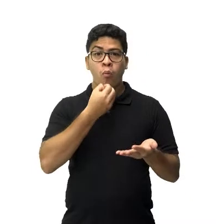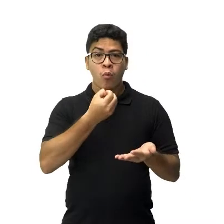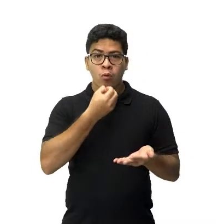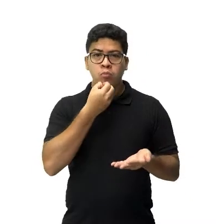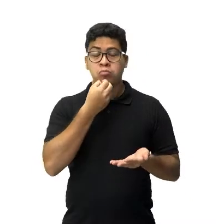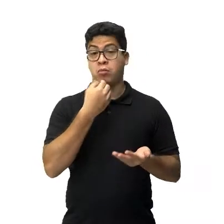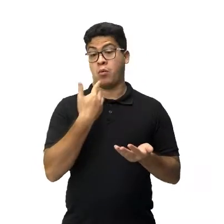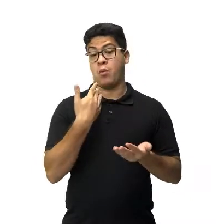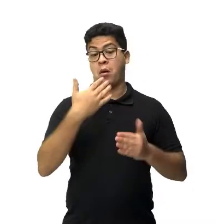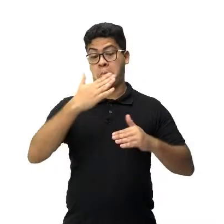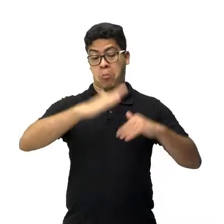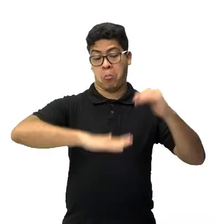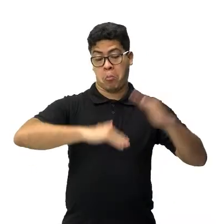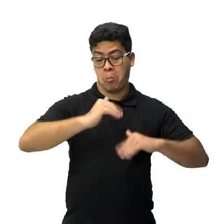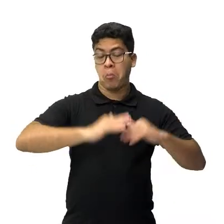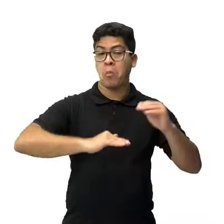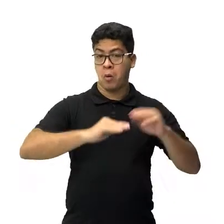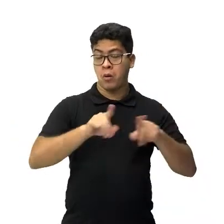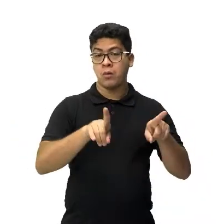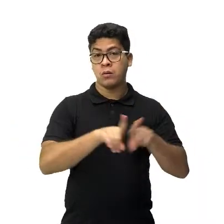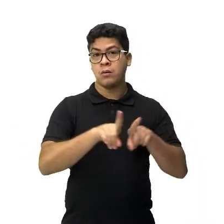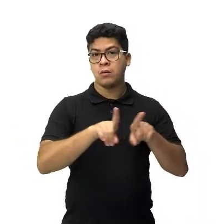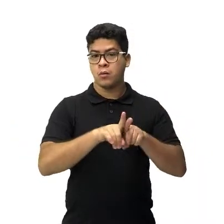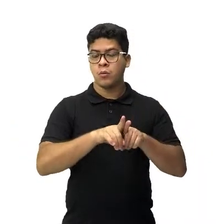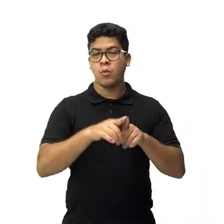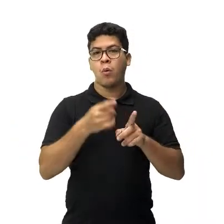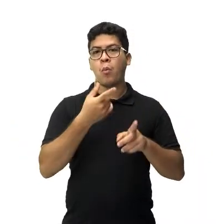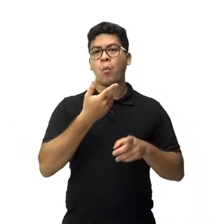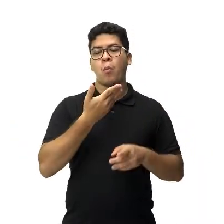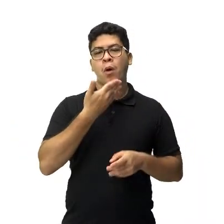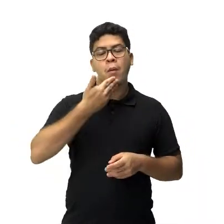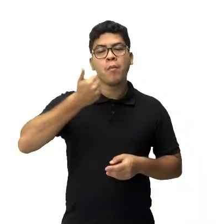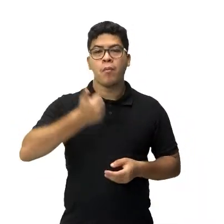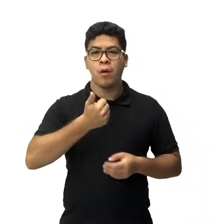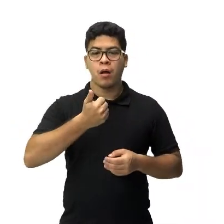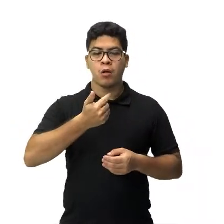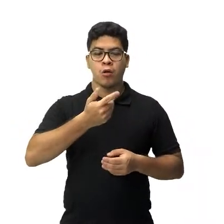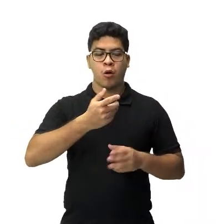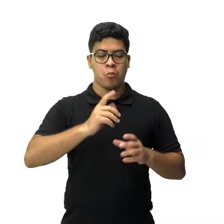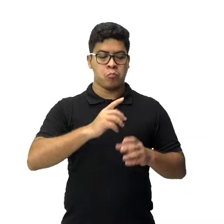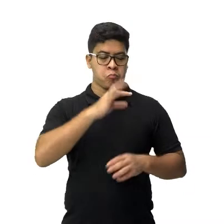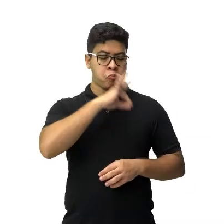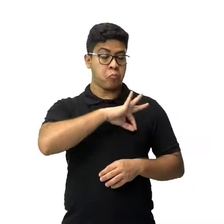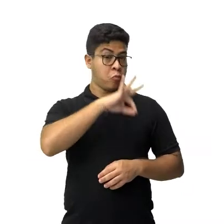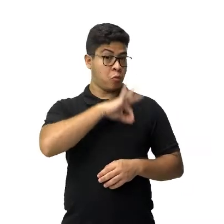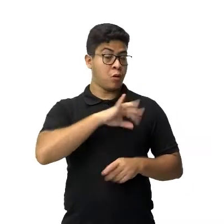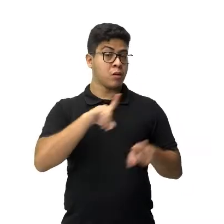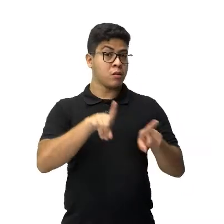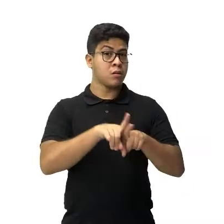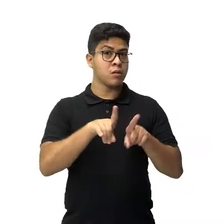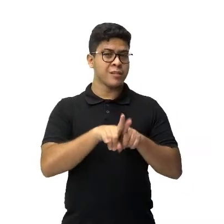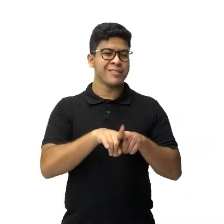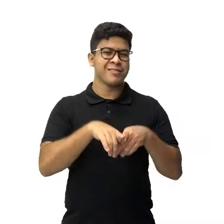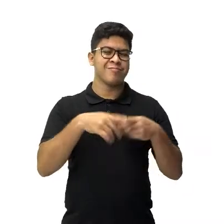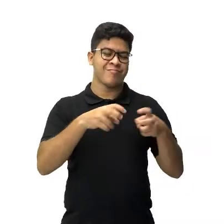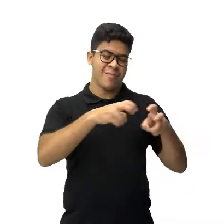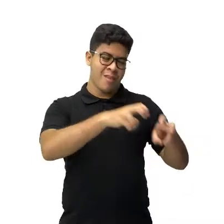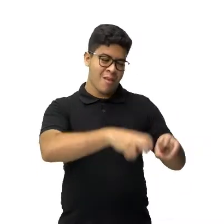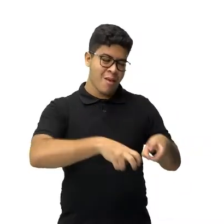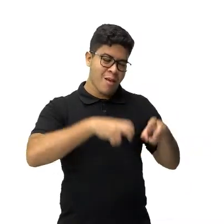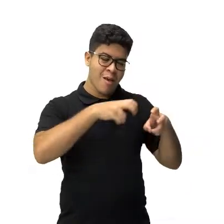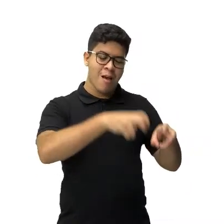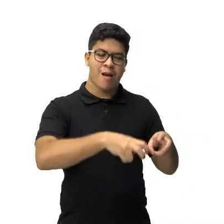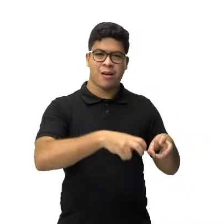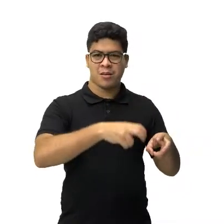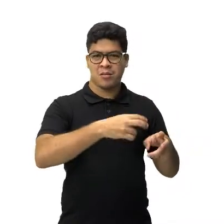uma profissão, né, com isso uma melhor remuneração e menos desgaste, promove também o êxodo rural, com